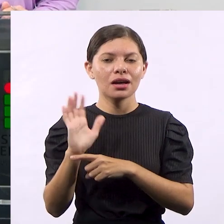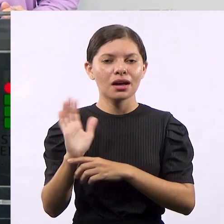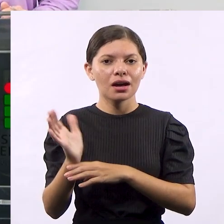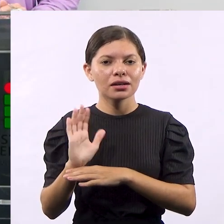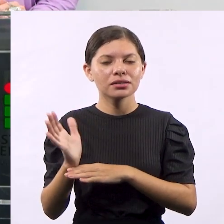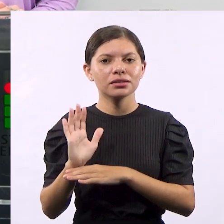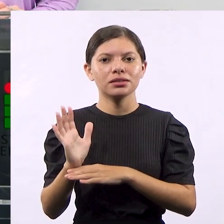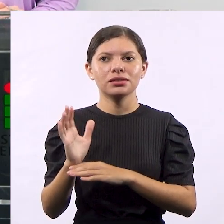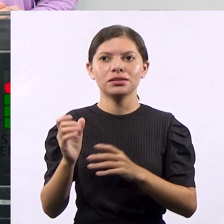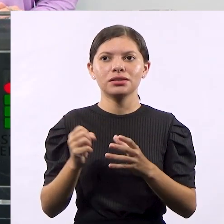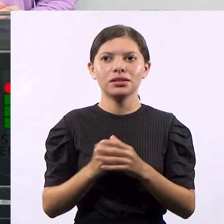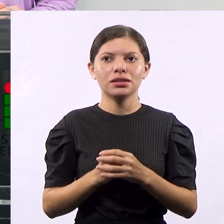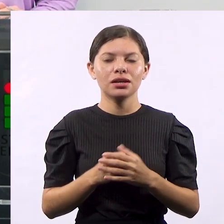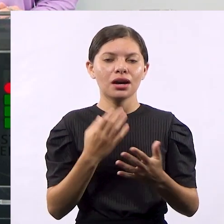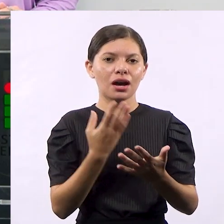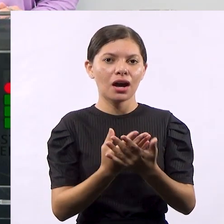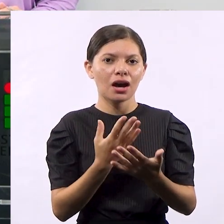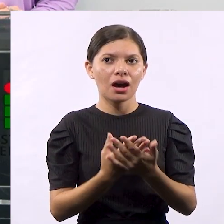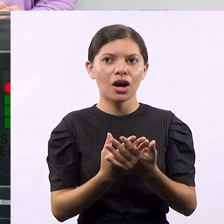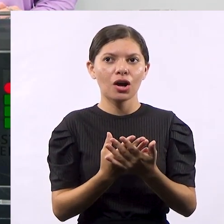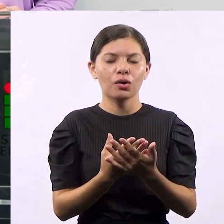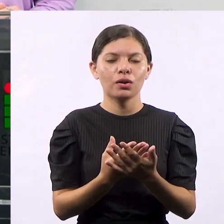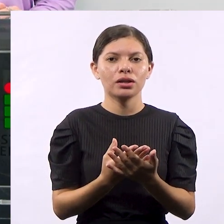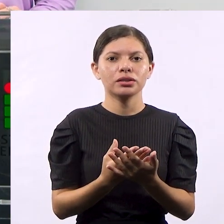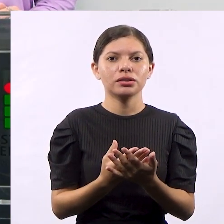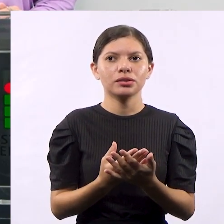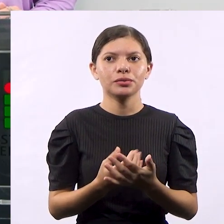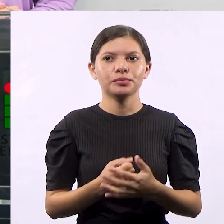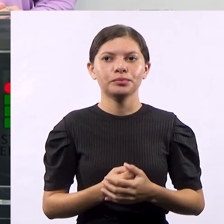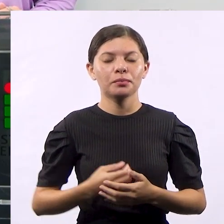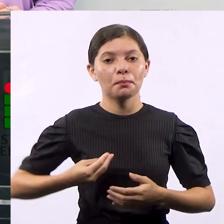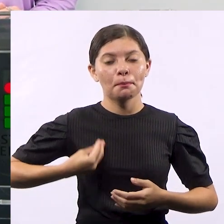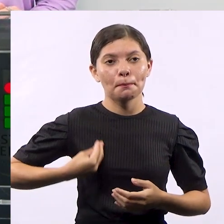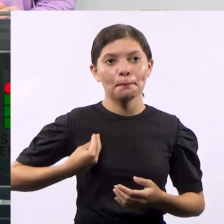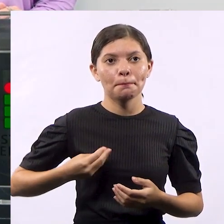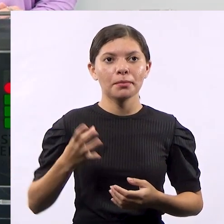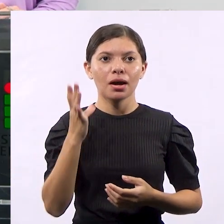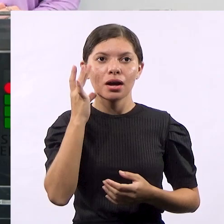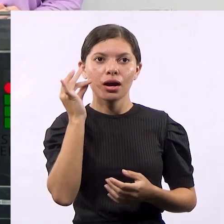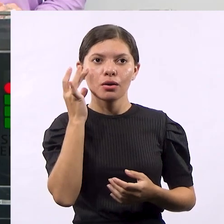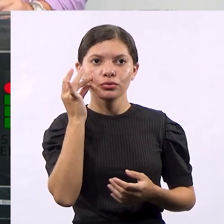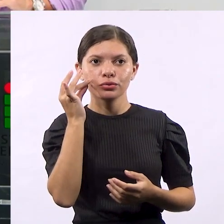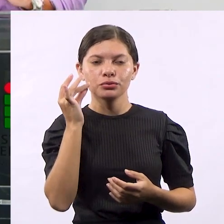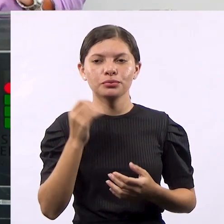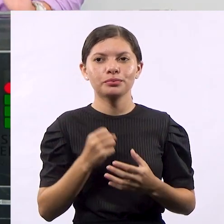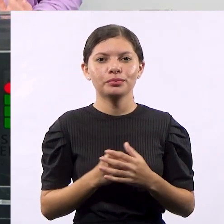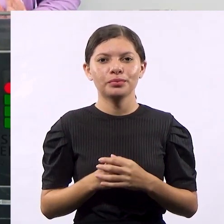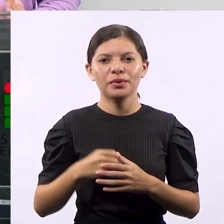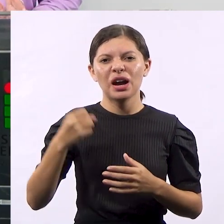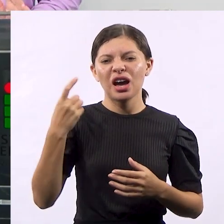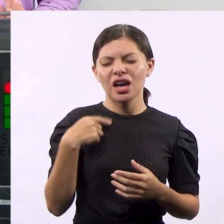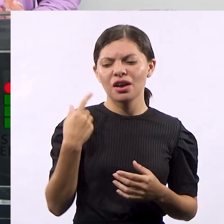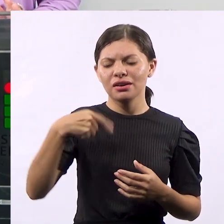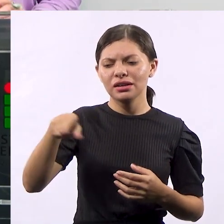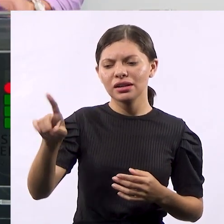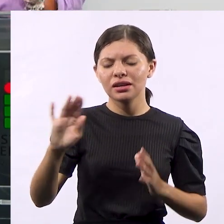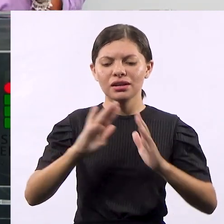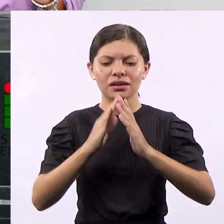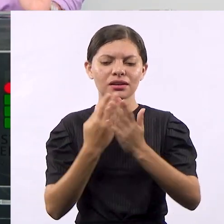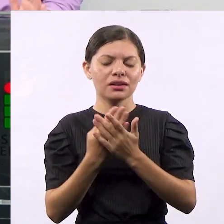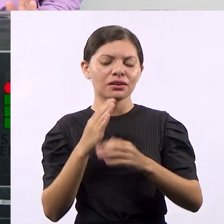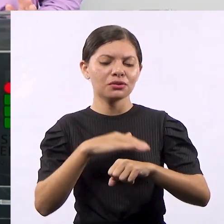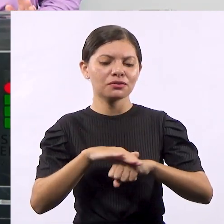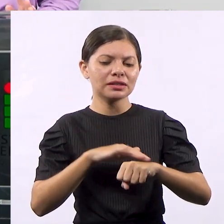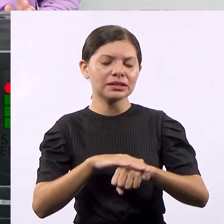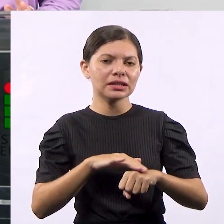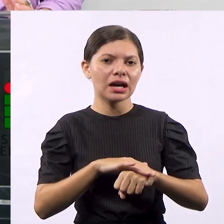disciplinas, assistir às gravações das aulas, participar das aulas ao vivo, porque não é simplesmente ir até a escola